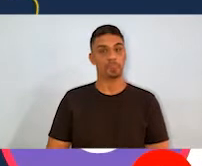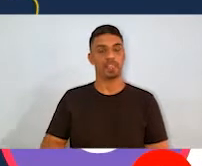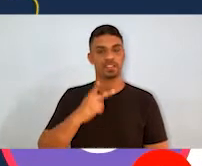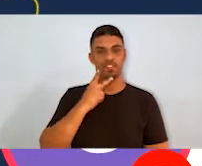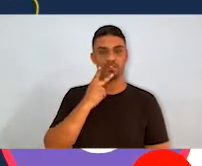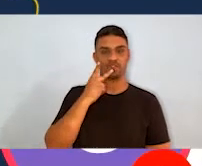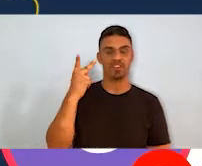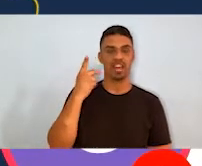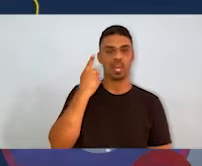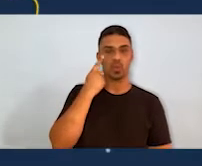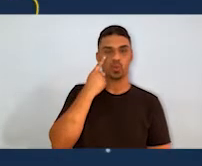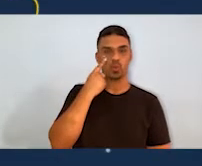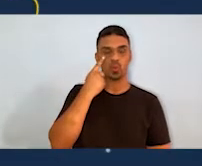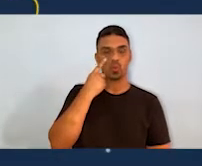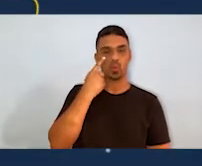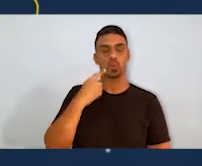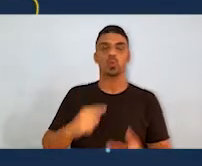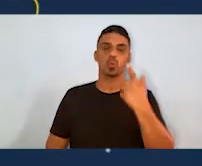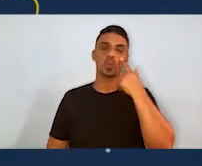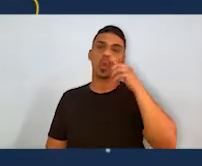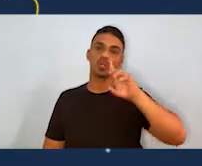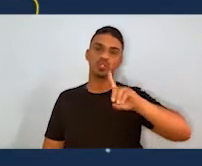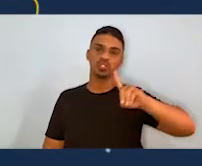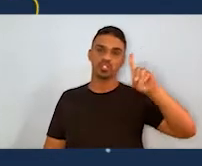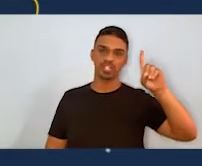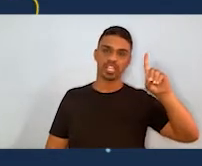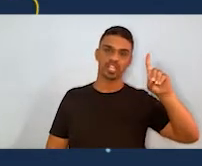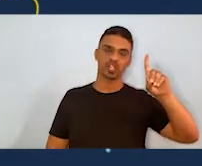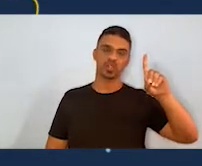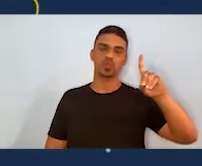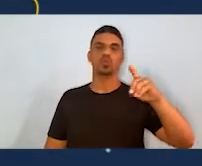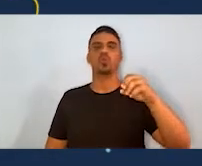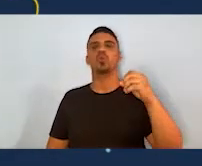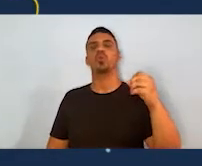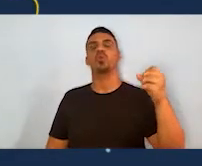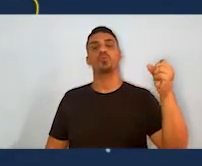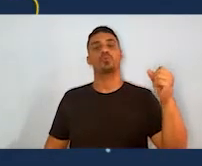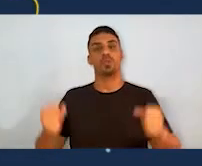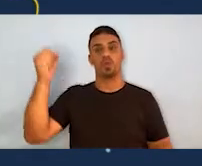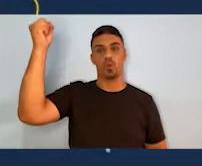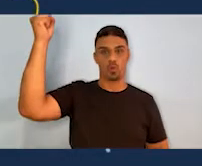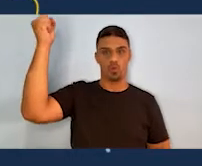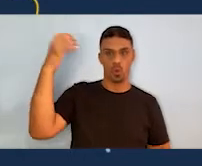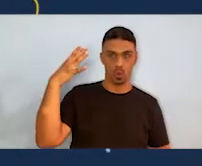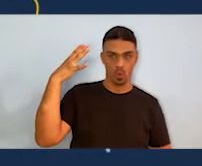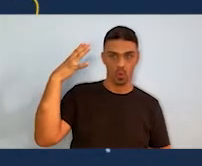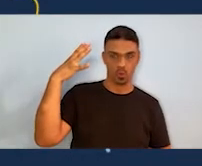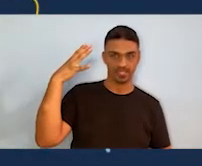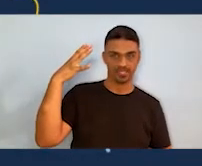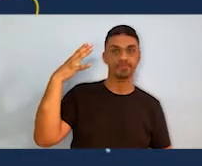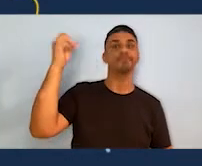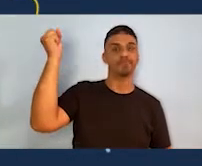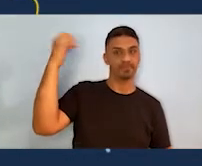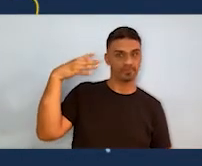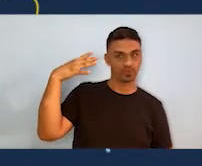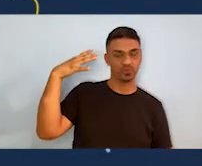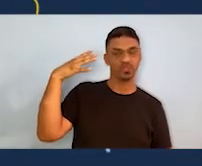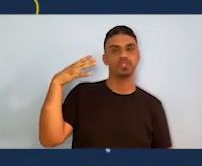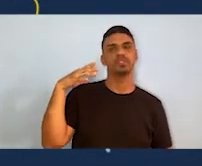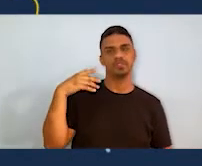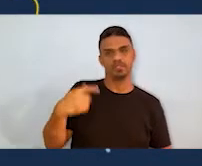Ah, então falaram do olho direito aqui. Eu coloquei a luz, exatamente. A